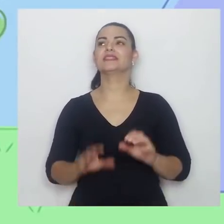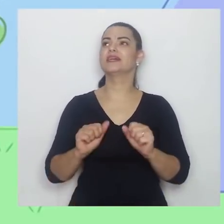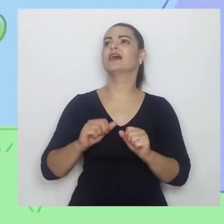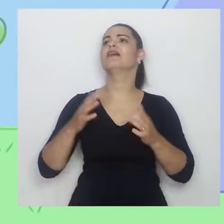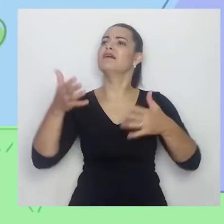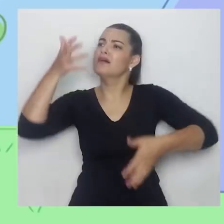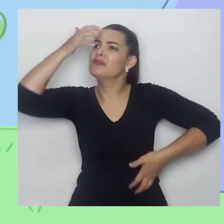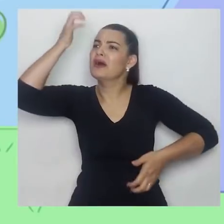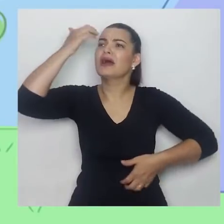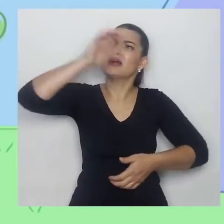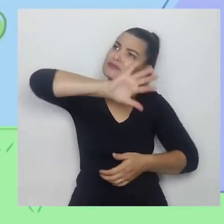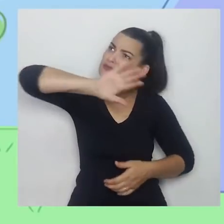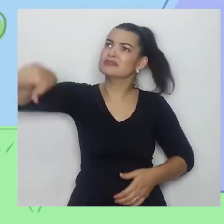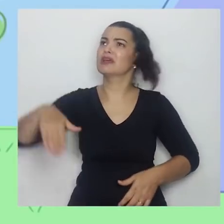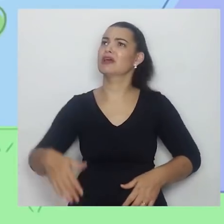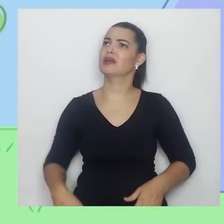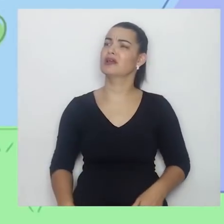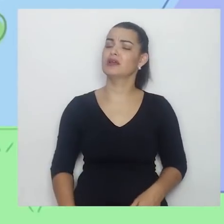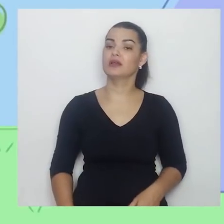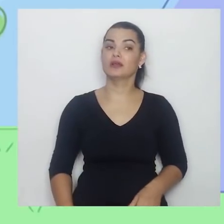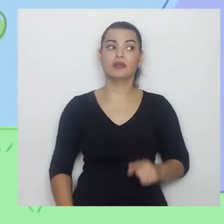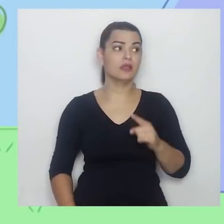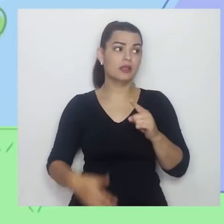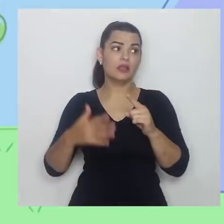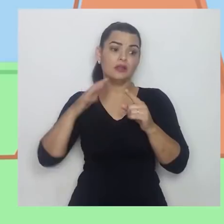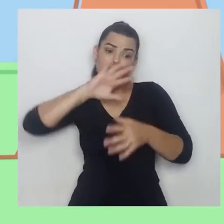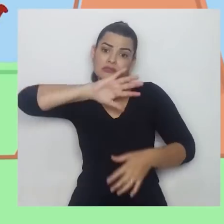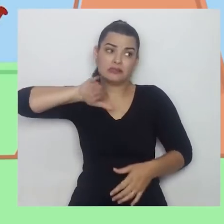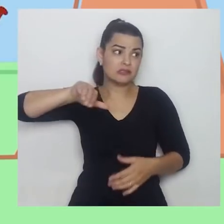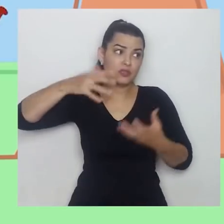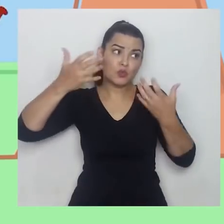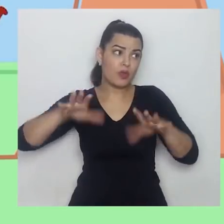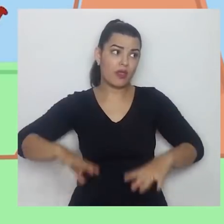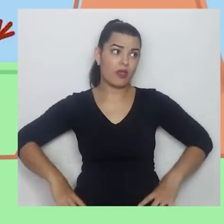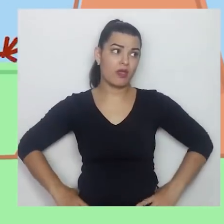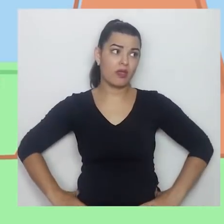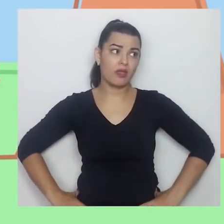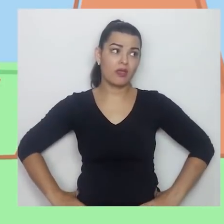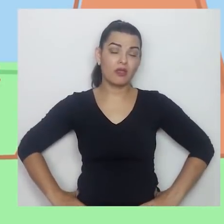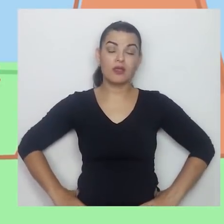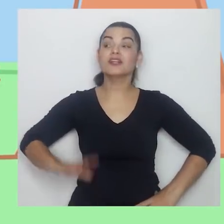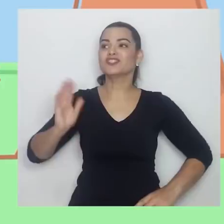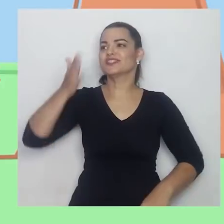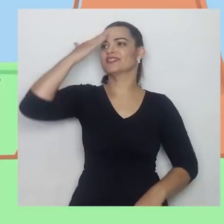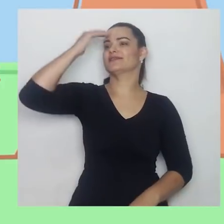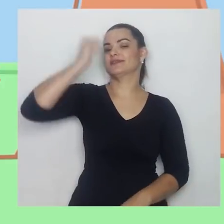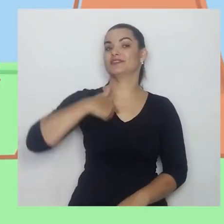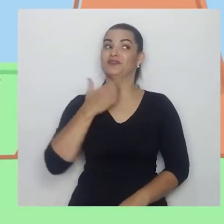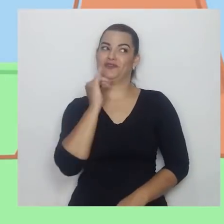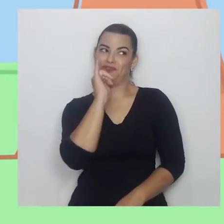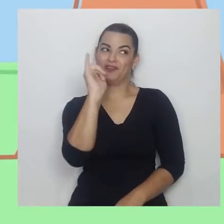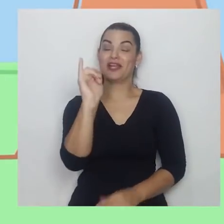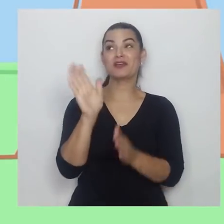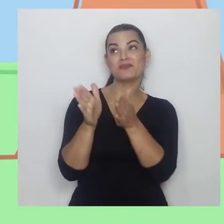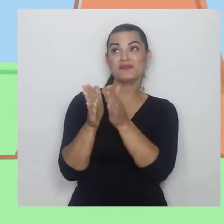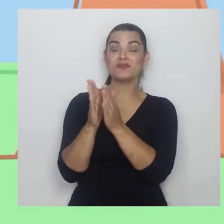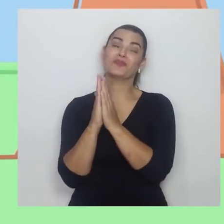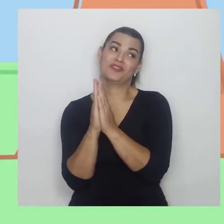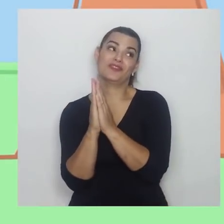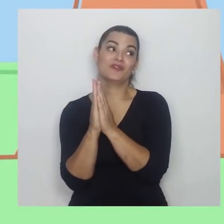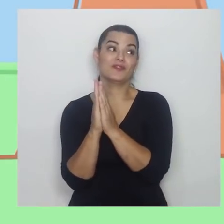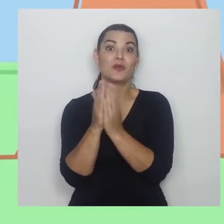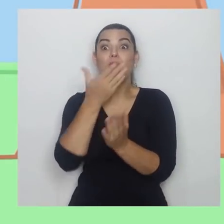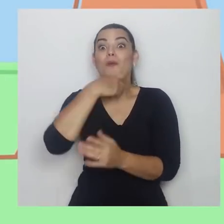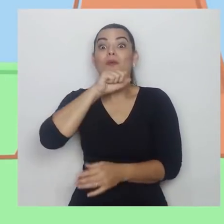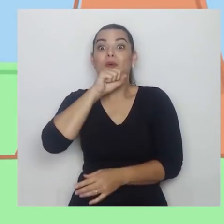Sai, macaquinho! Ele não quer sair. Já sei! Vou falar por favor, que foi o que o papai